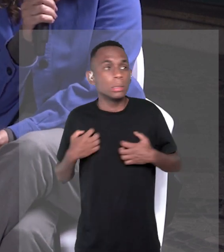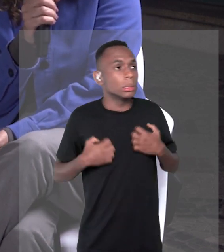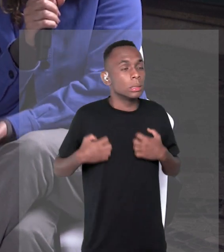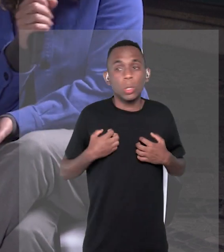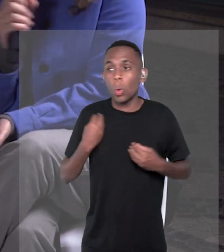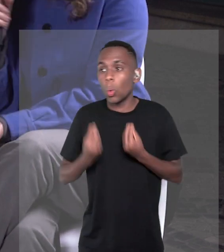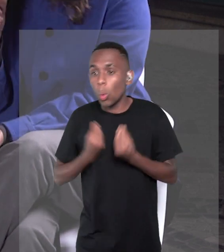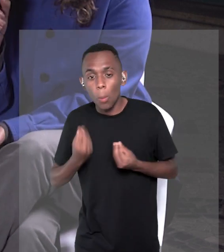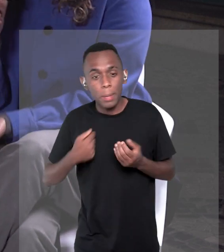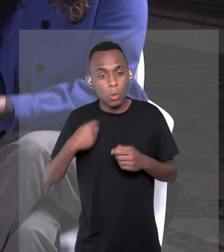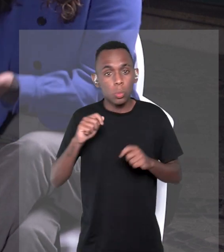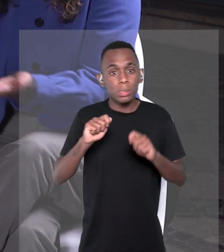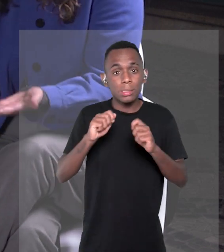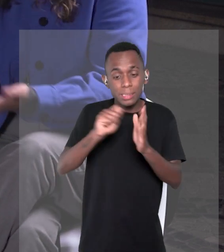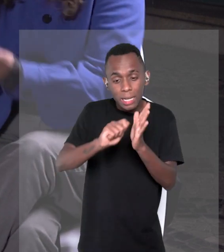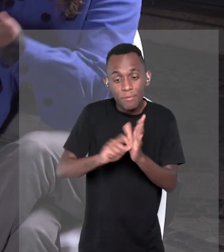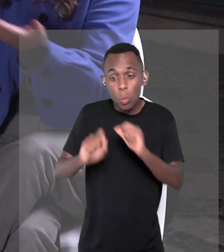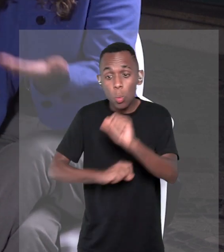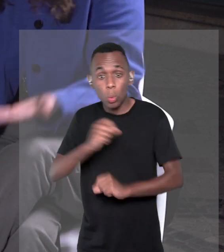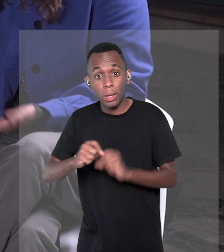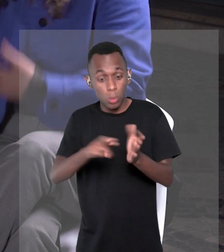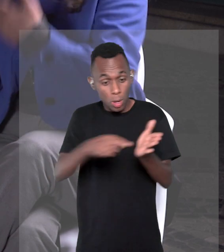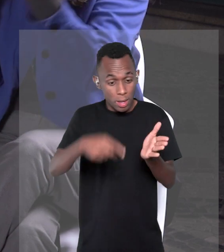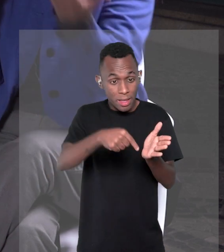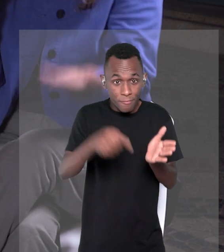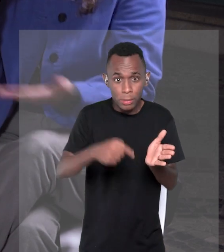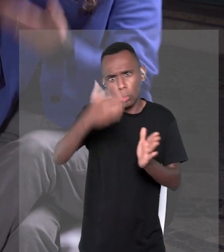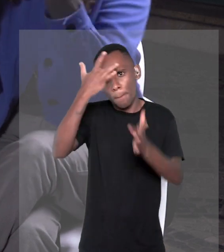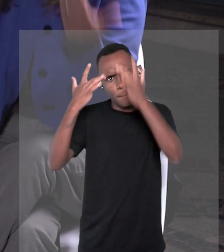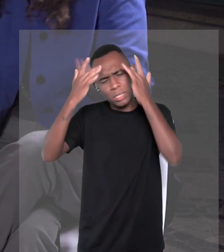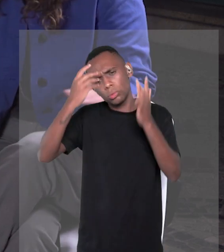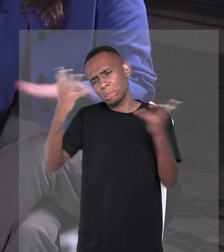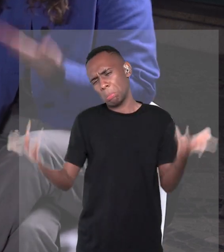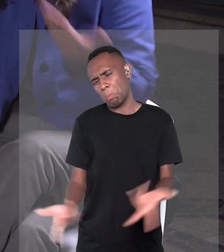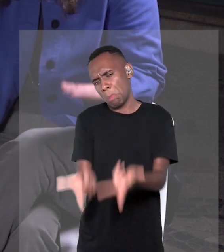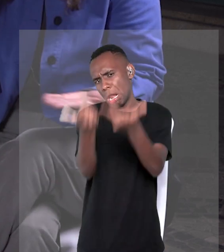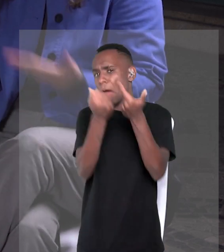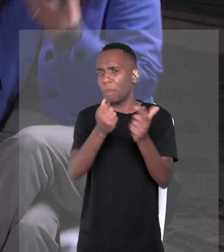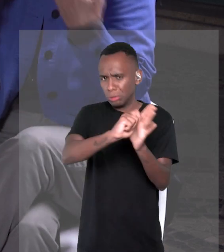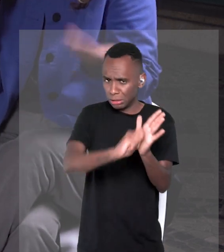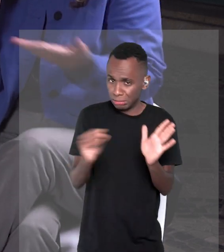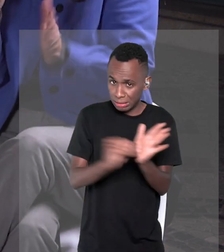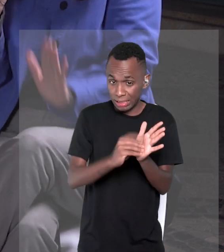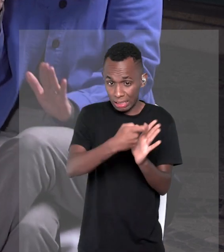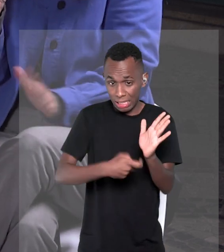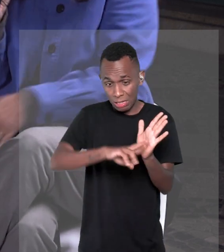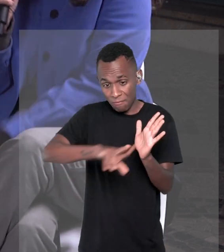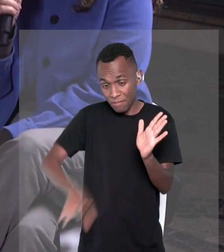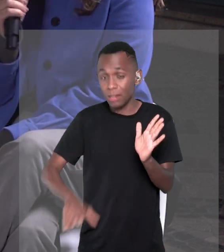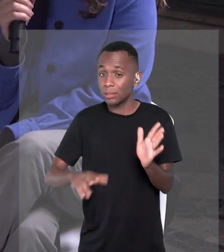falei, gente, o que eu vou escrever numa revista com tantas pessoas incríveis que escrevem nessa revista? Eu fiquei